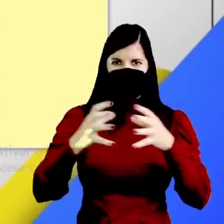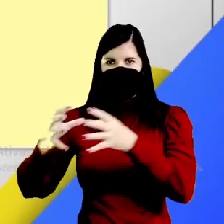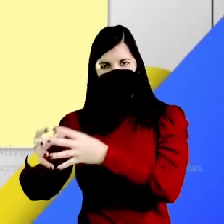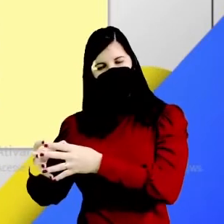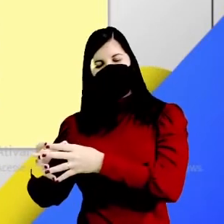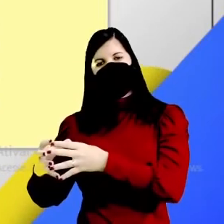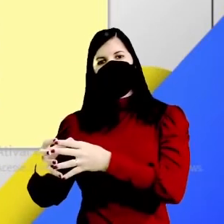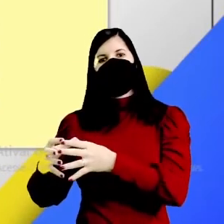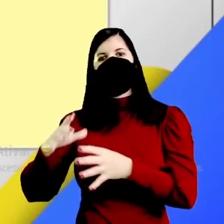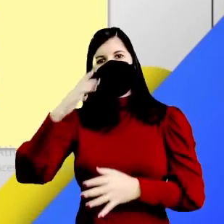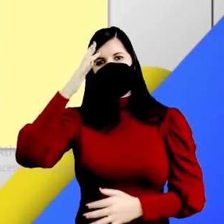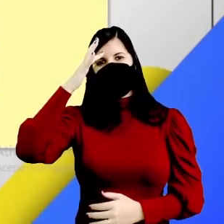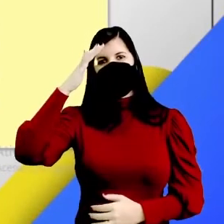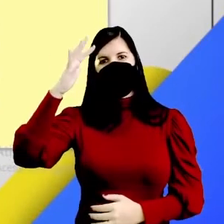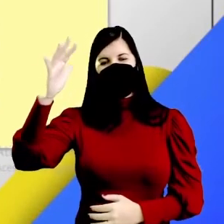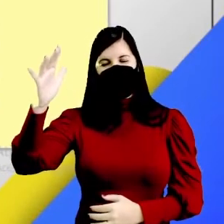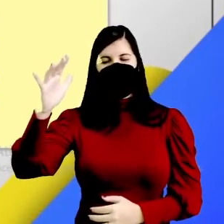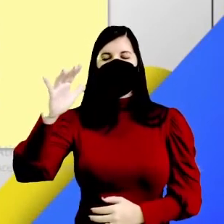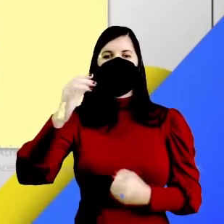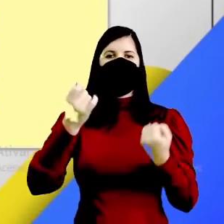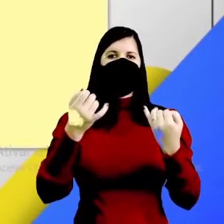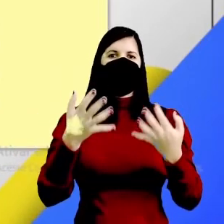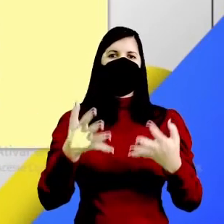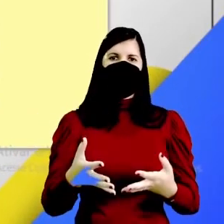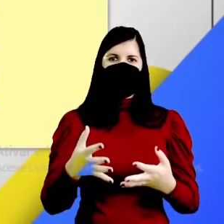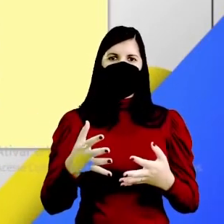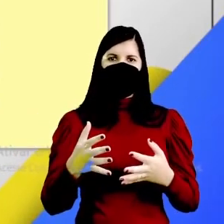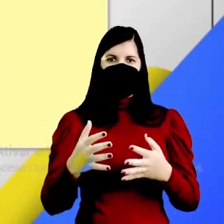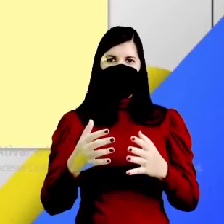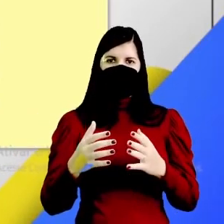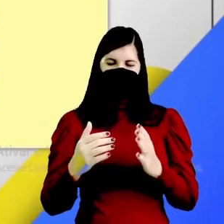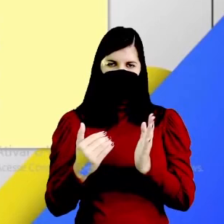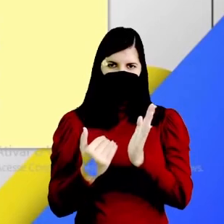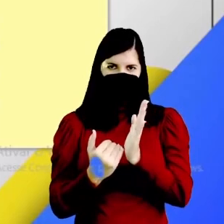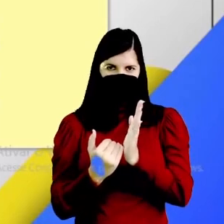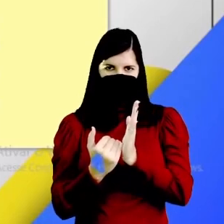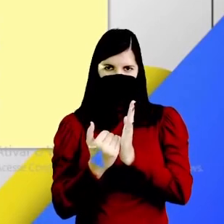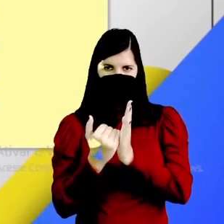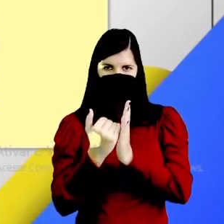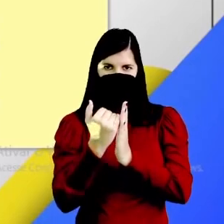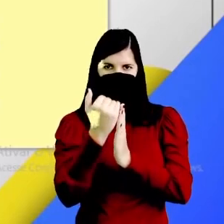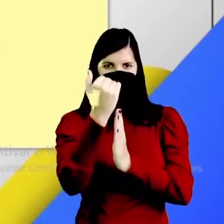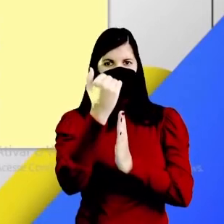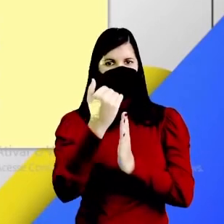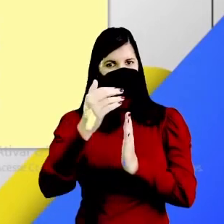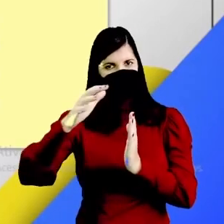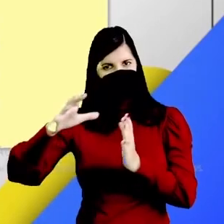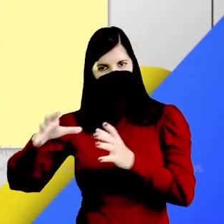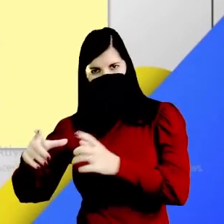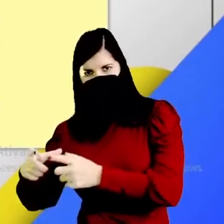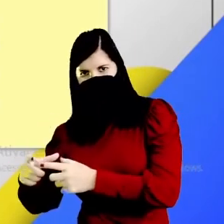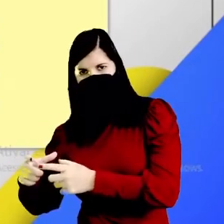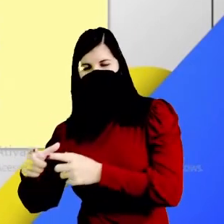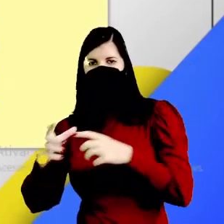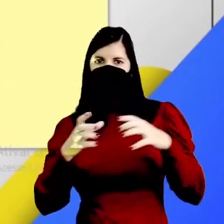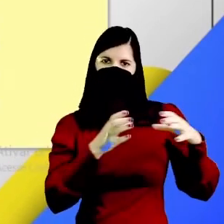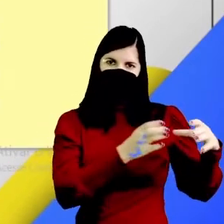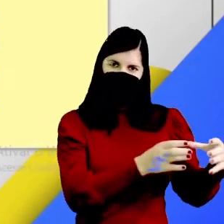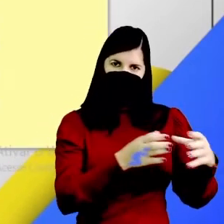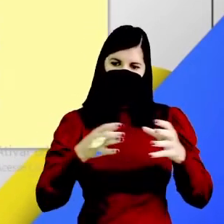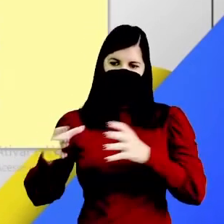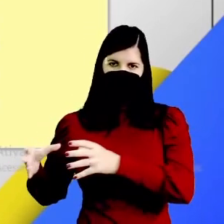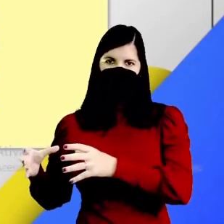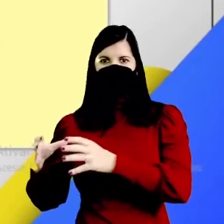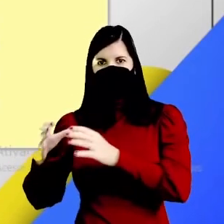Então, assim, essa teoria, ela parte de baixo para cima, das partes para o todo. Então, do setor operacional para os